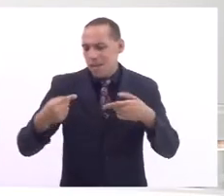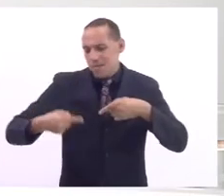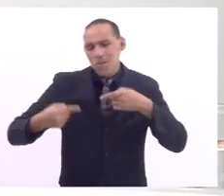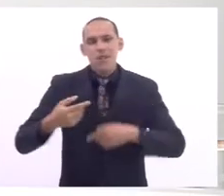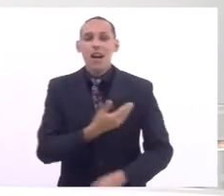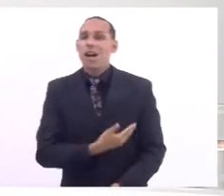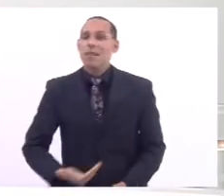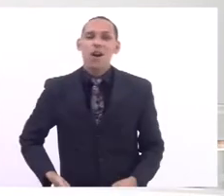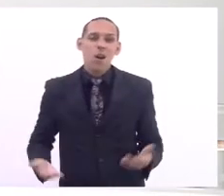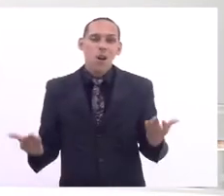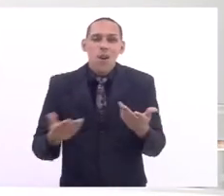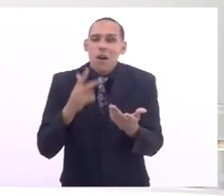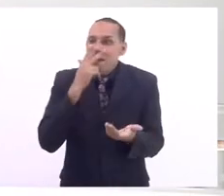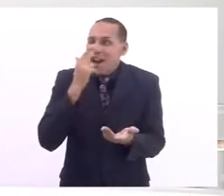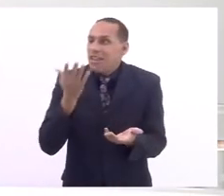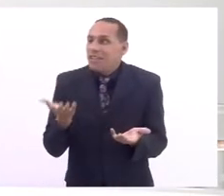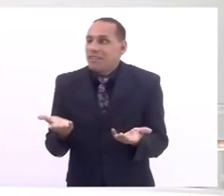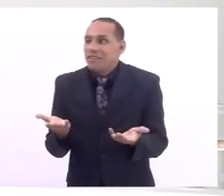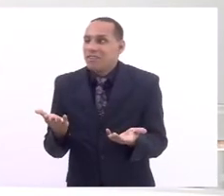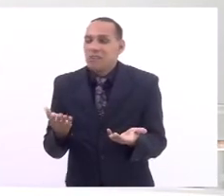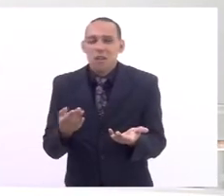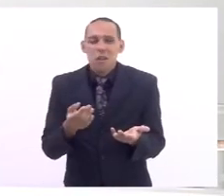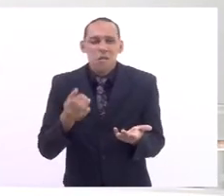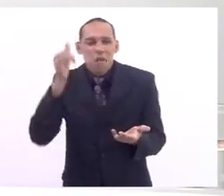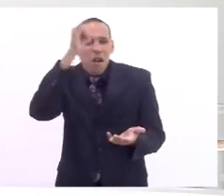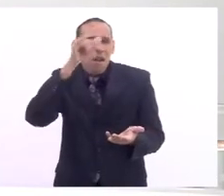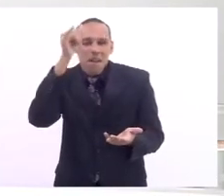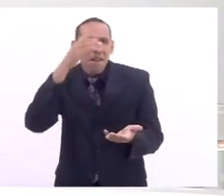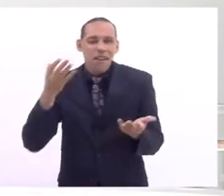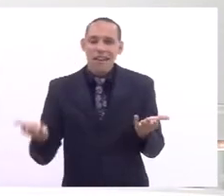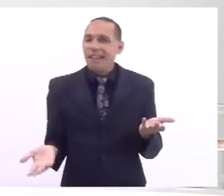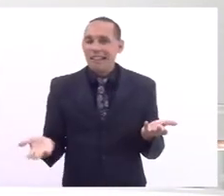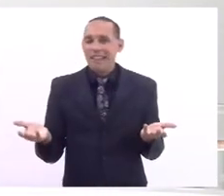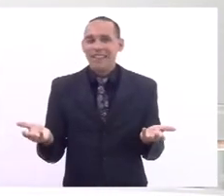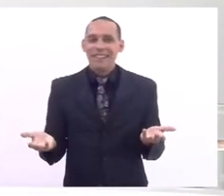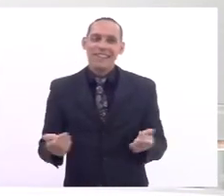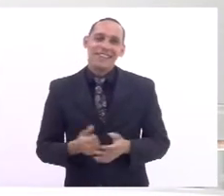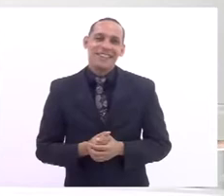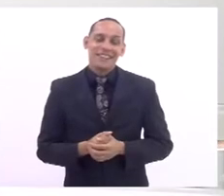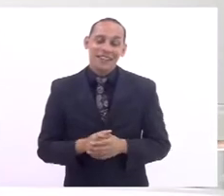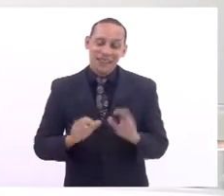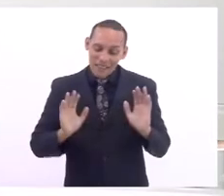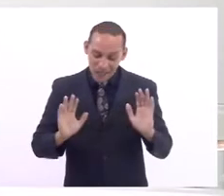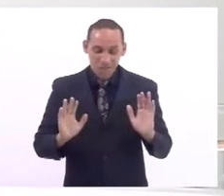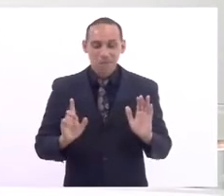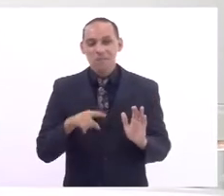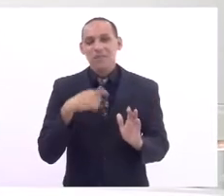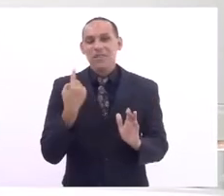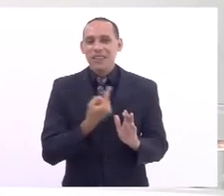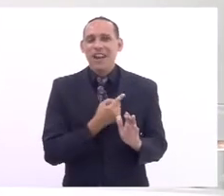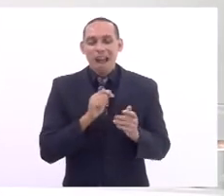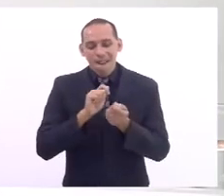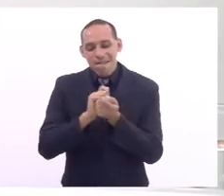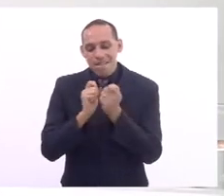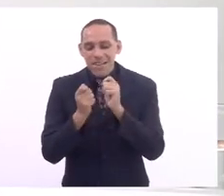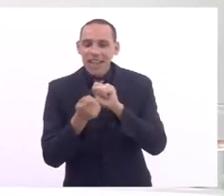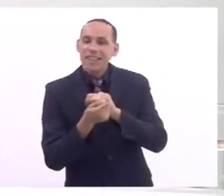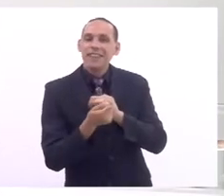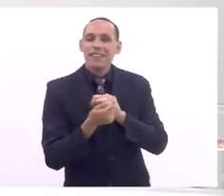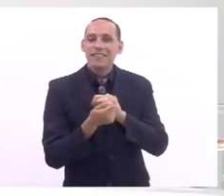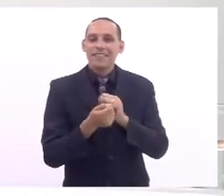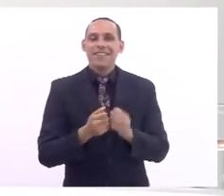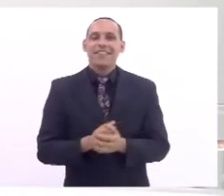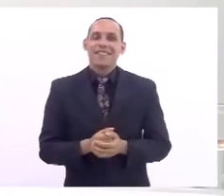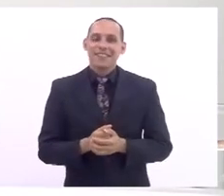um monte de coisa que hoje em dia eu sou até ingênua né mas ainda bem que a gente Soube se adaptar e